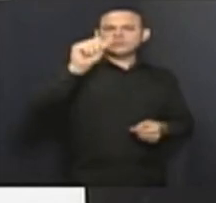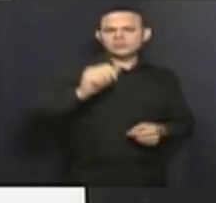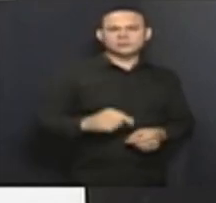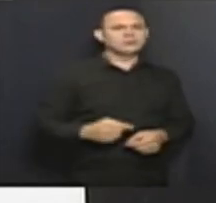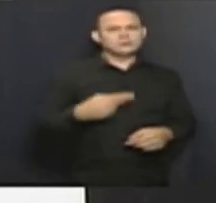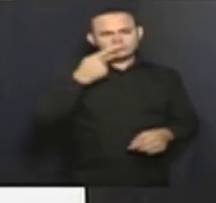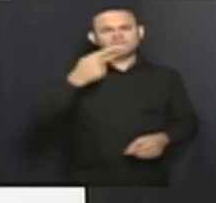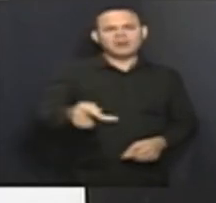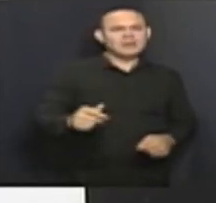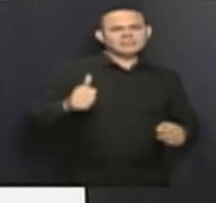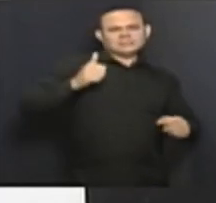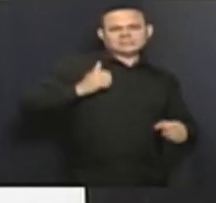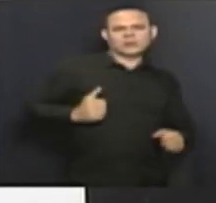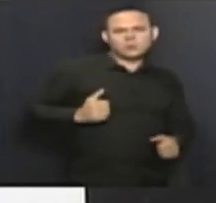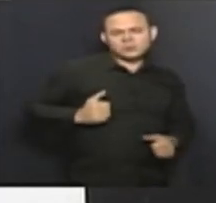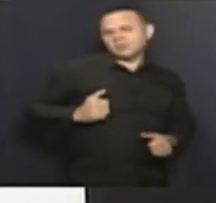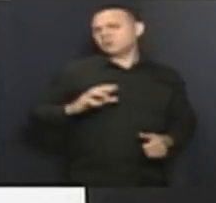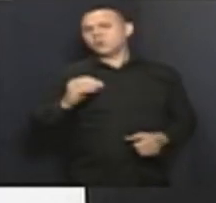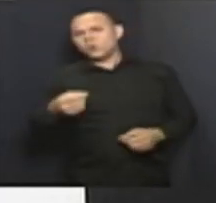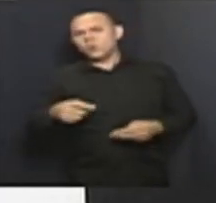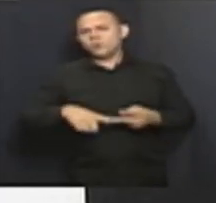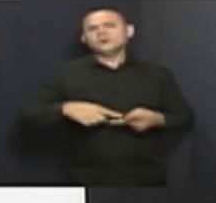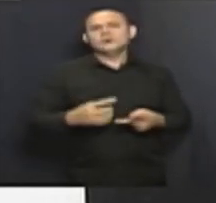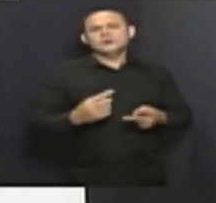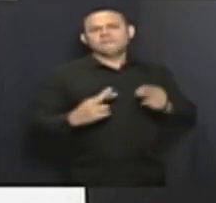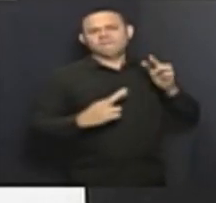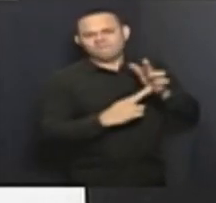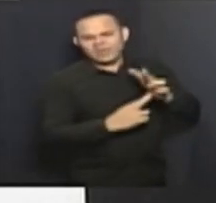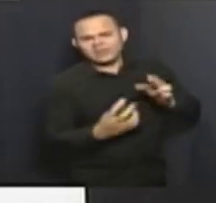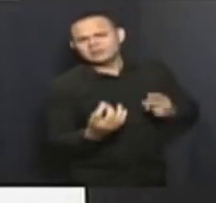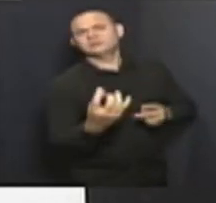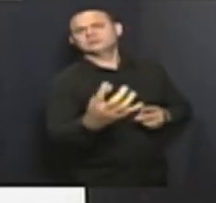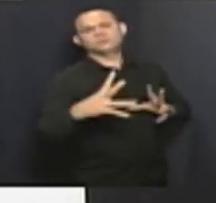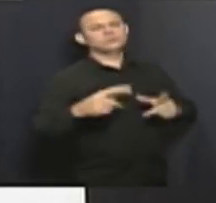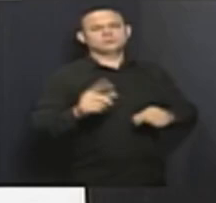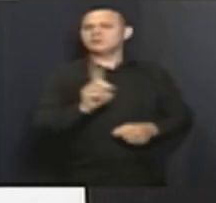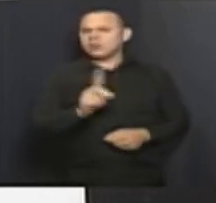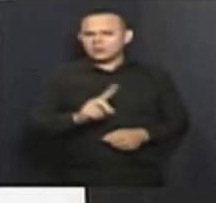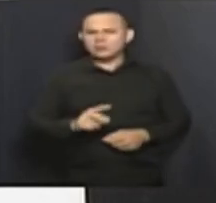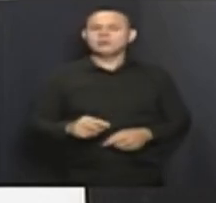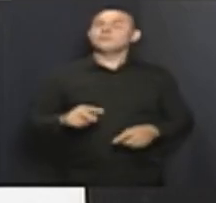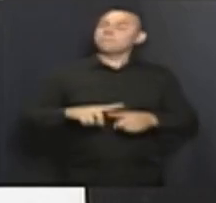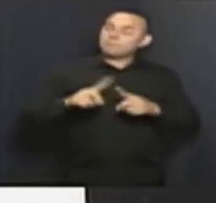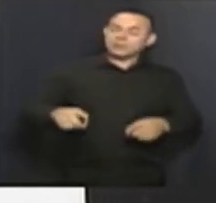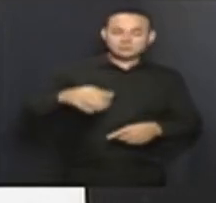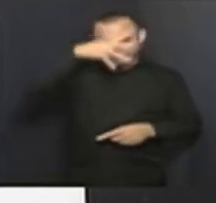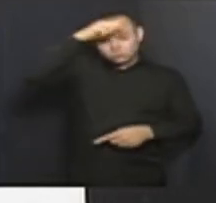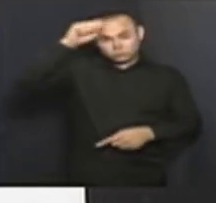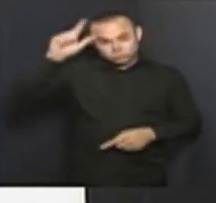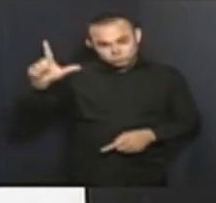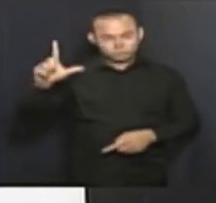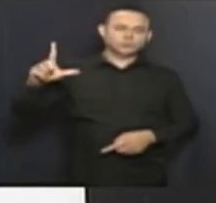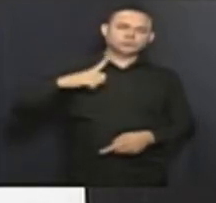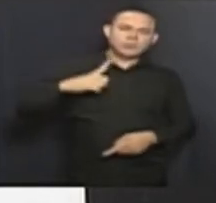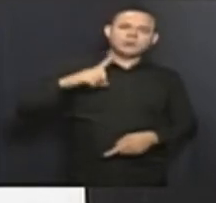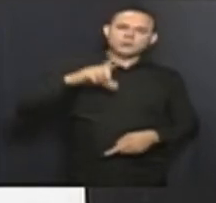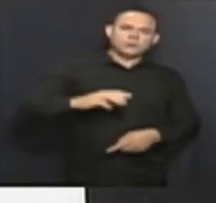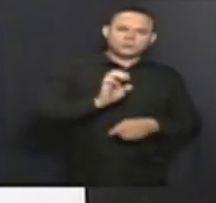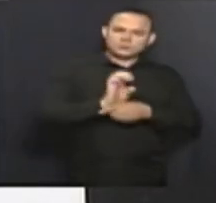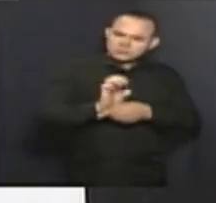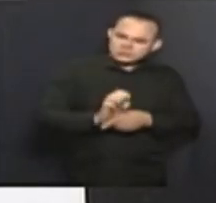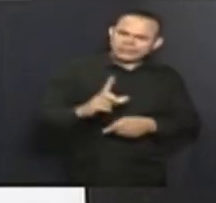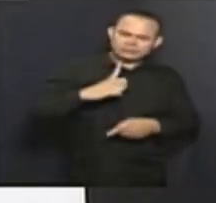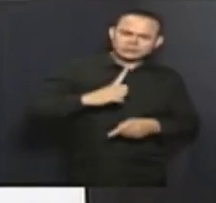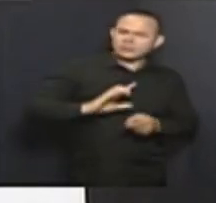sacoleiro eu não fui feirante mato grosso do sul é um é um estado que sonega muito dentro do brasil que tem uma sonegação